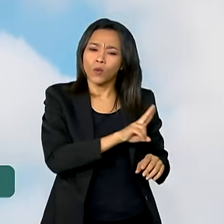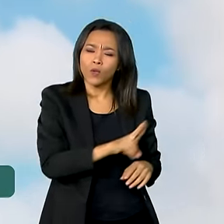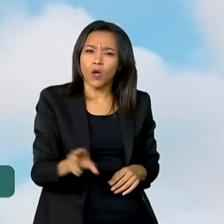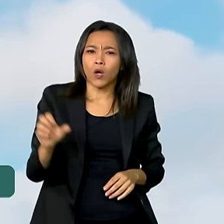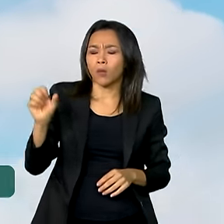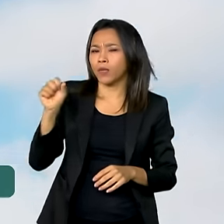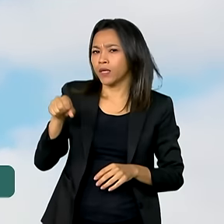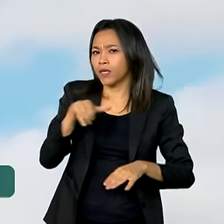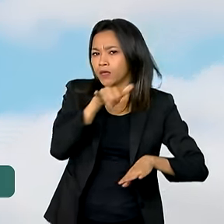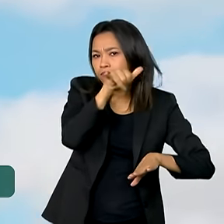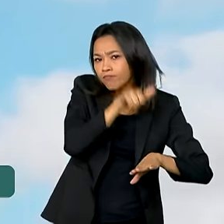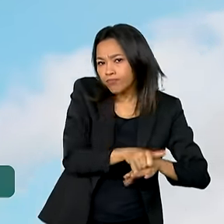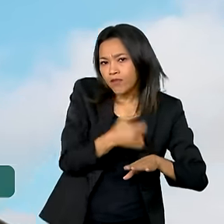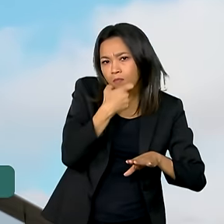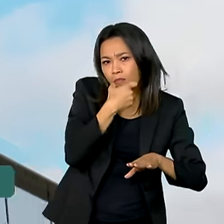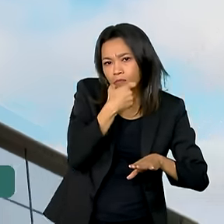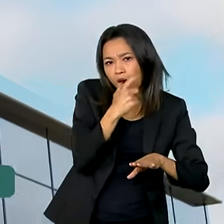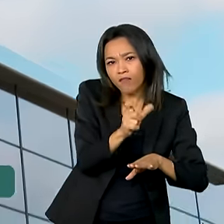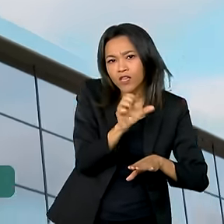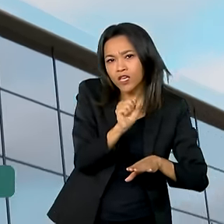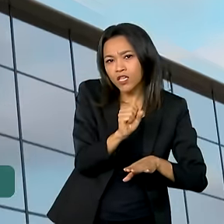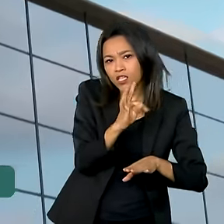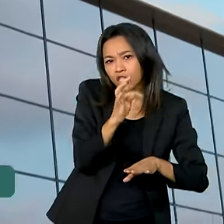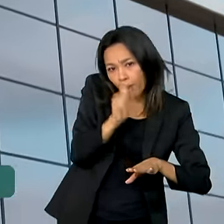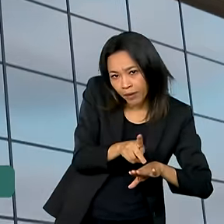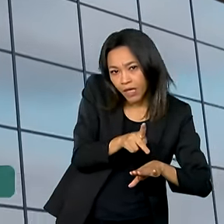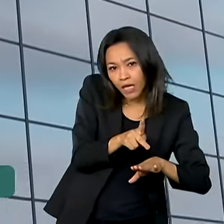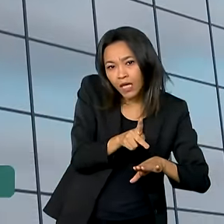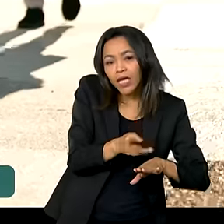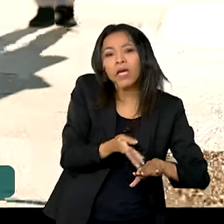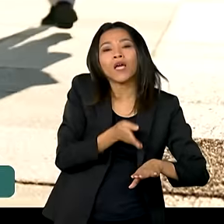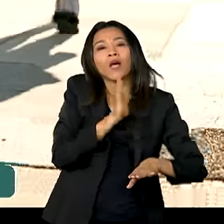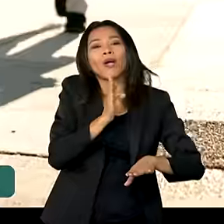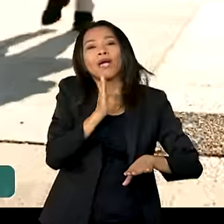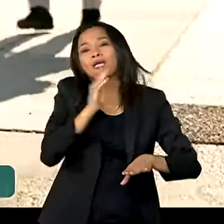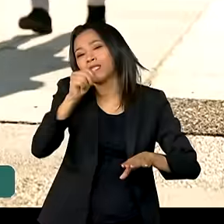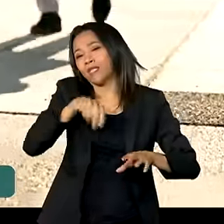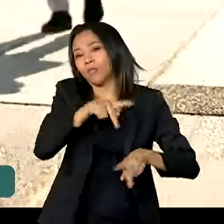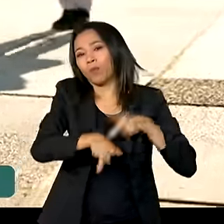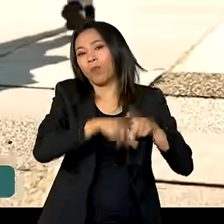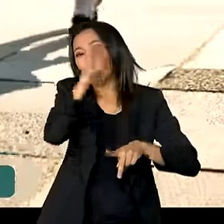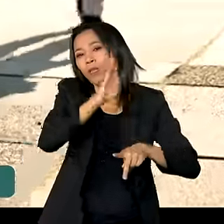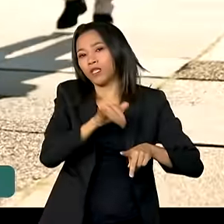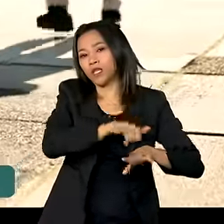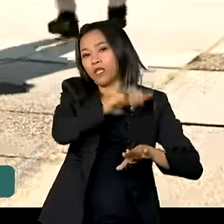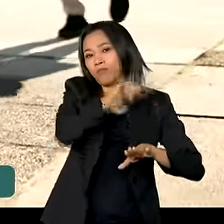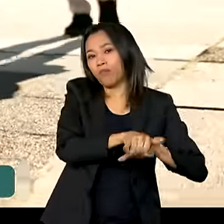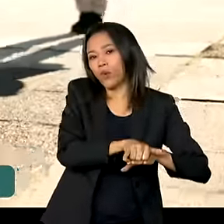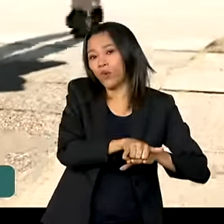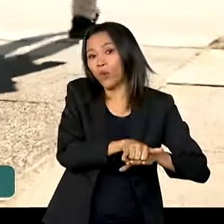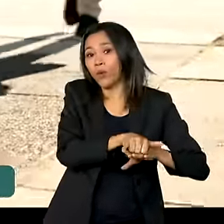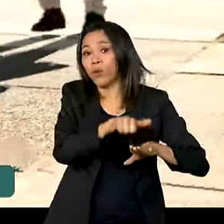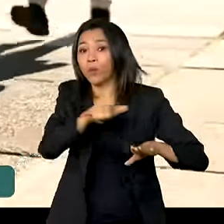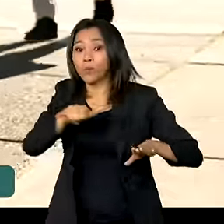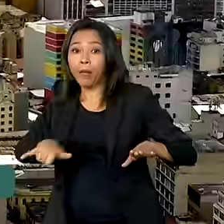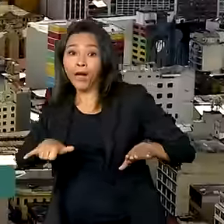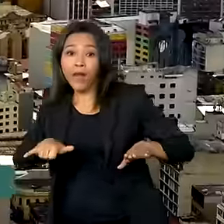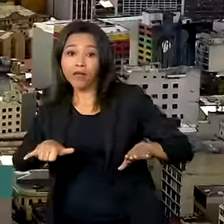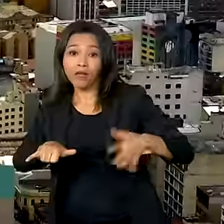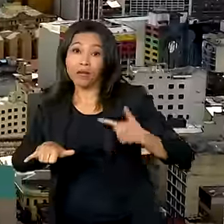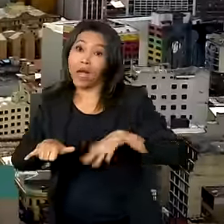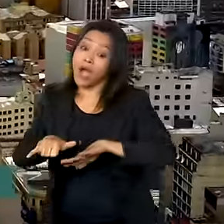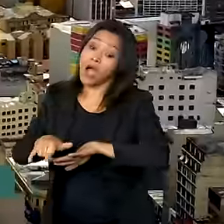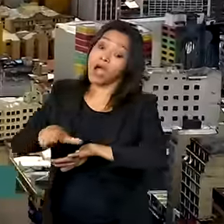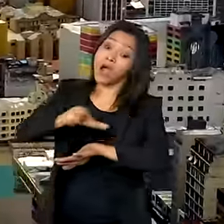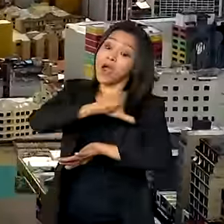inglês indica uma ação que já está bem conhecida entre os brasileiros. O stopover, que é uma parada